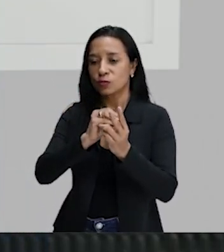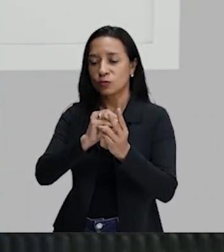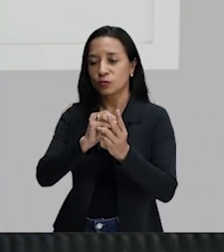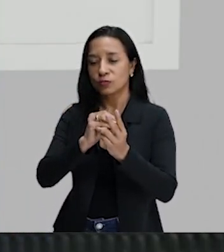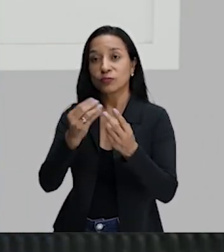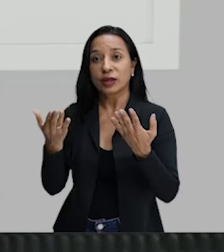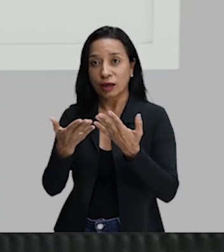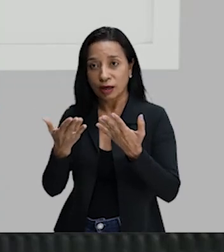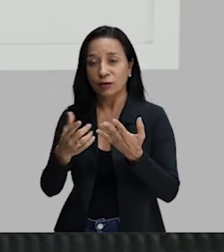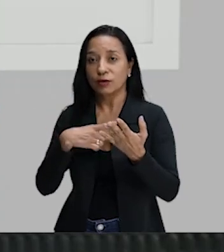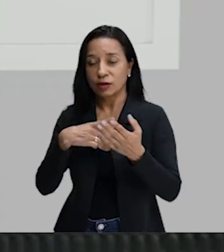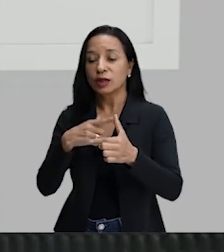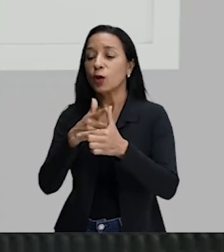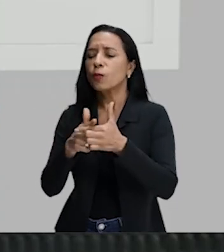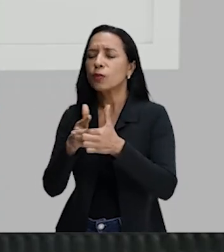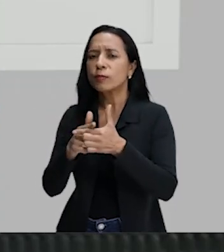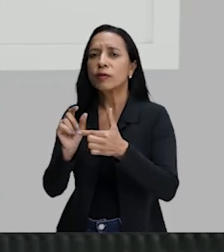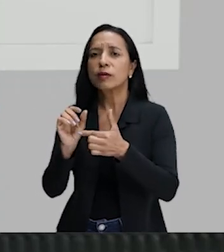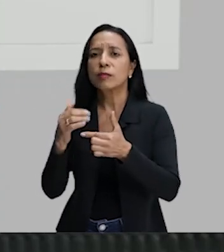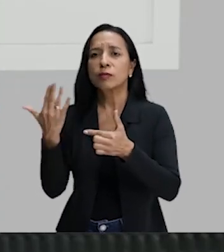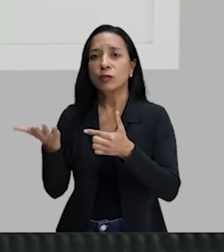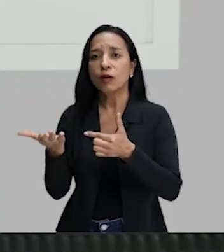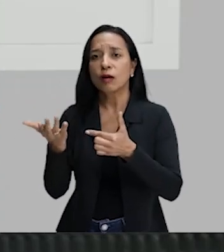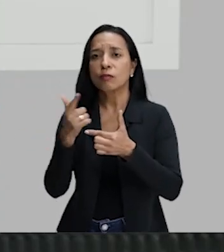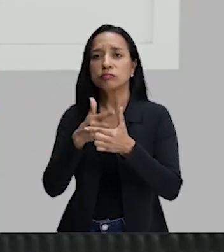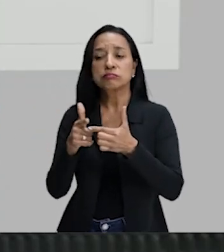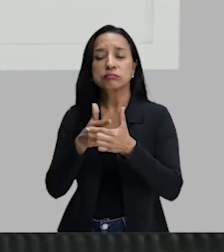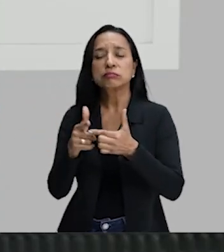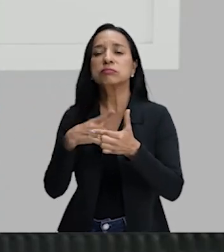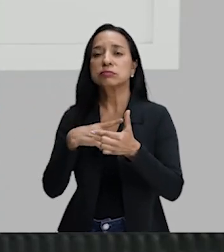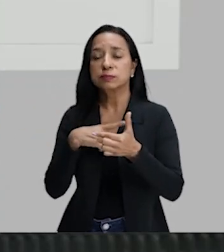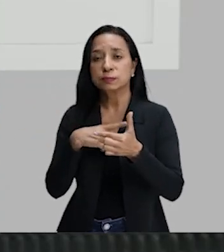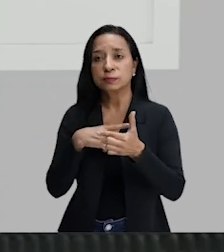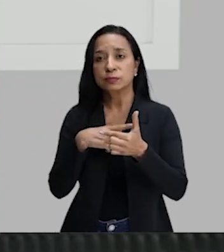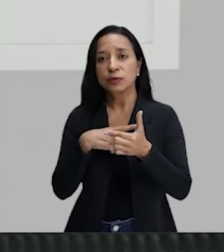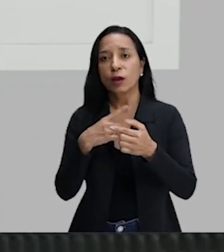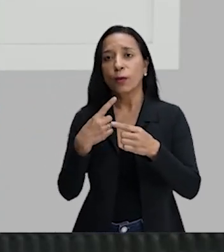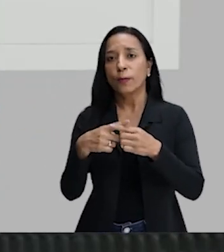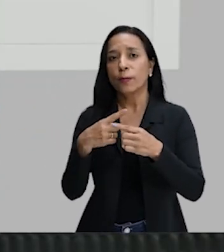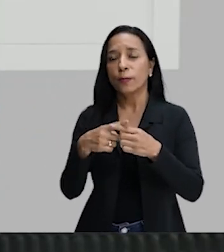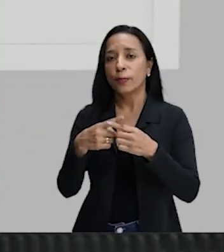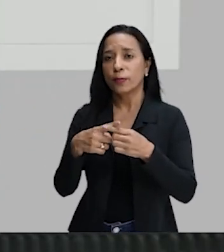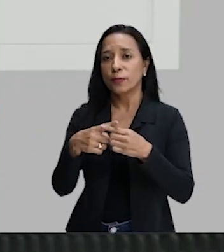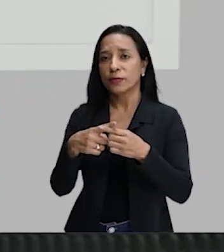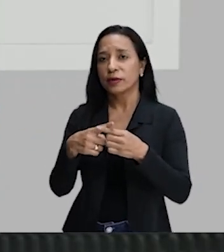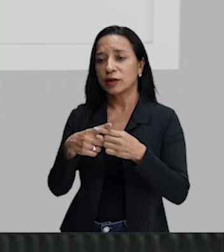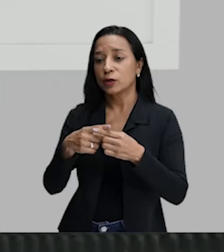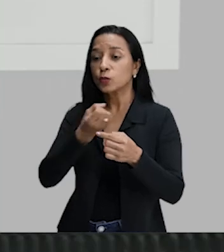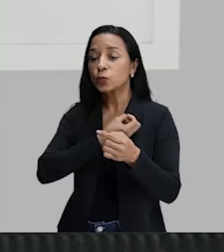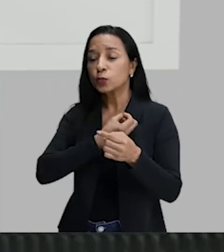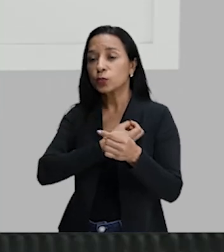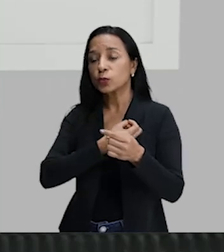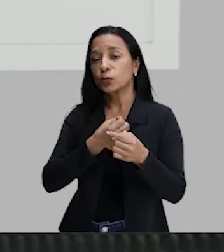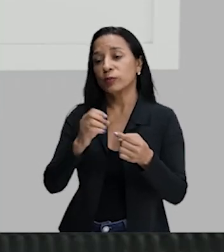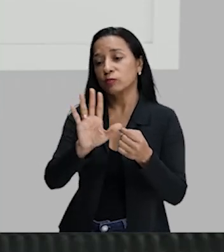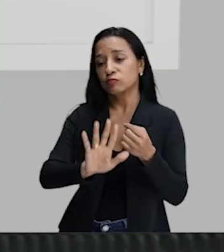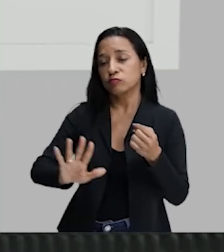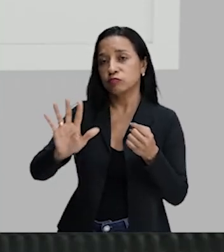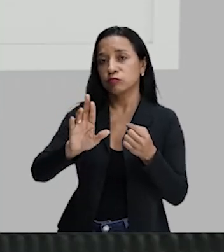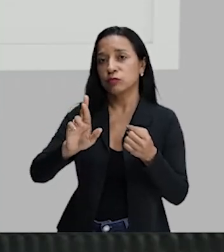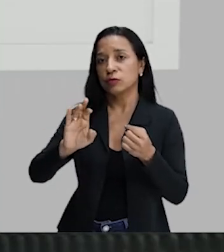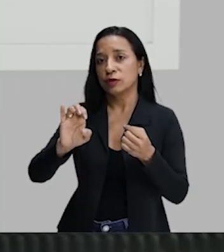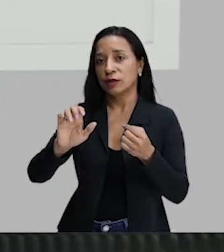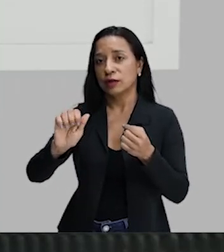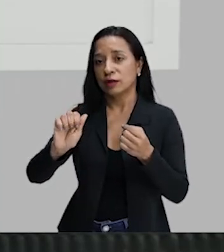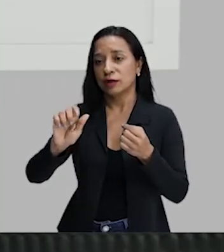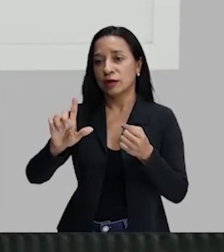problema. Qual o problema que surge aqui? Porque no universo dos reais, se meu universo